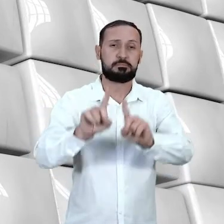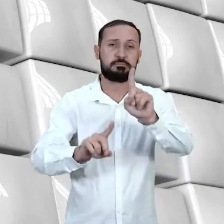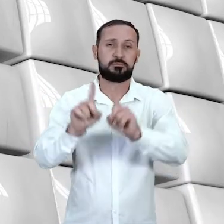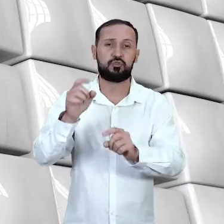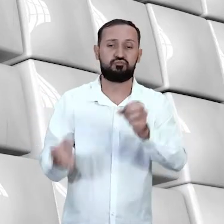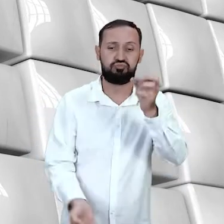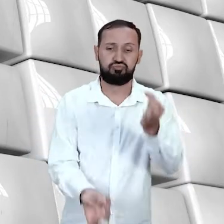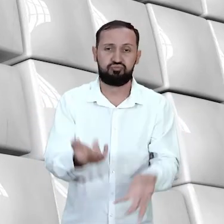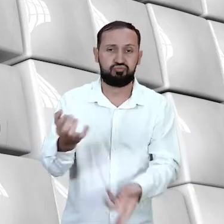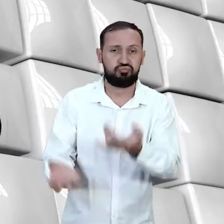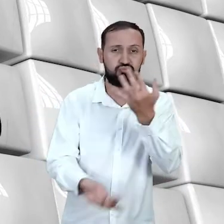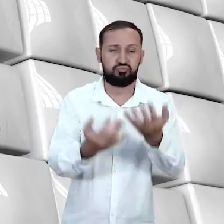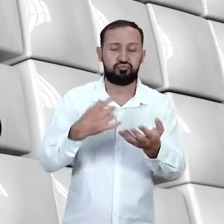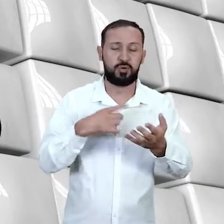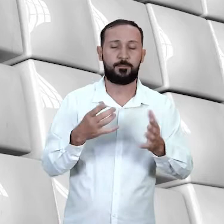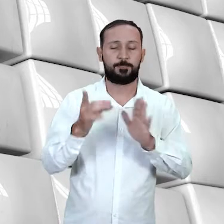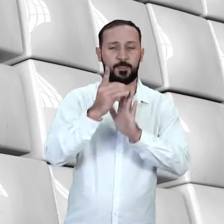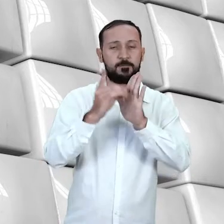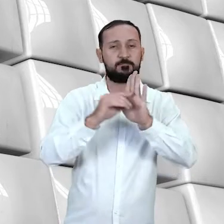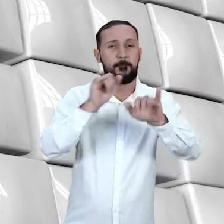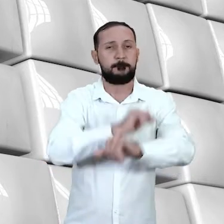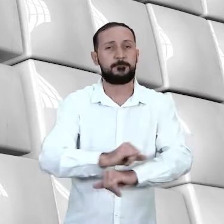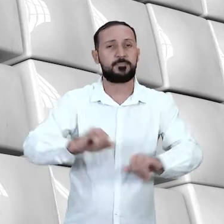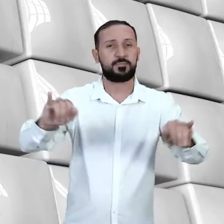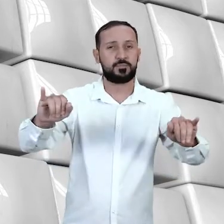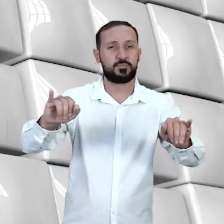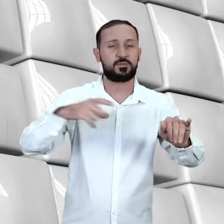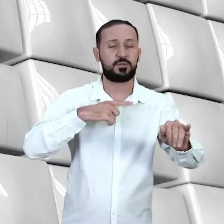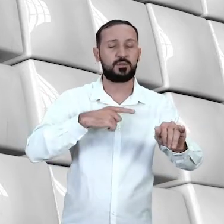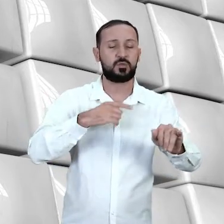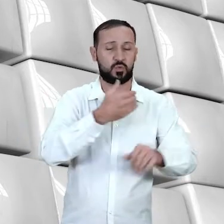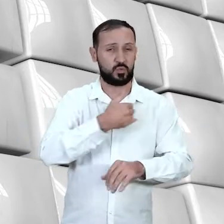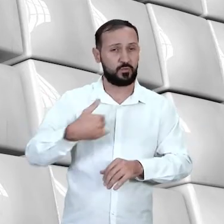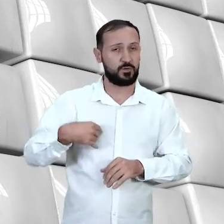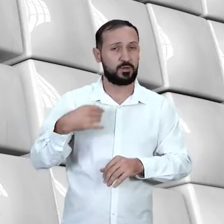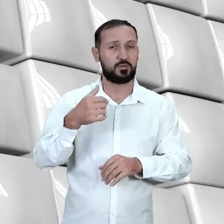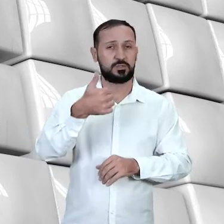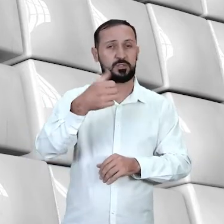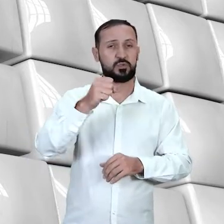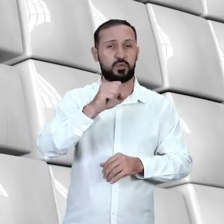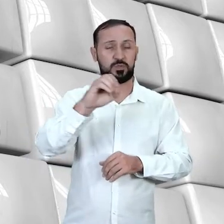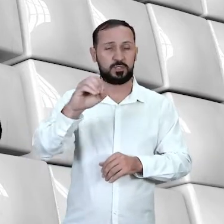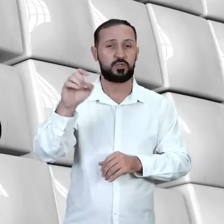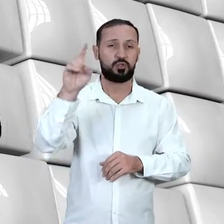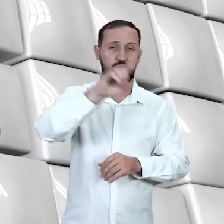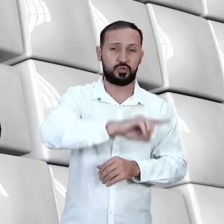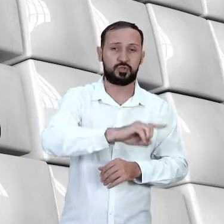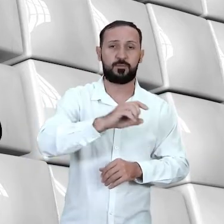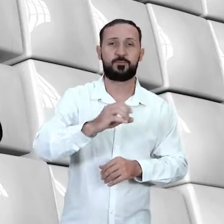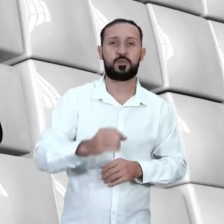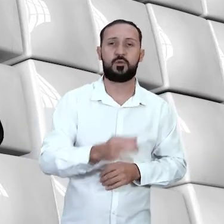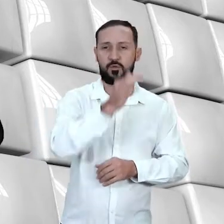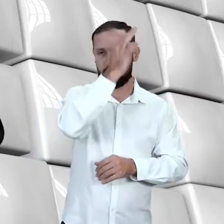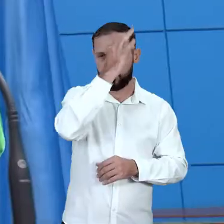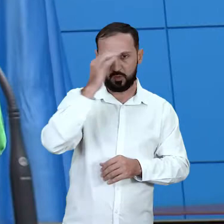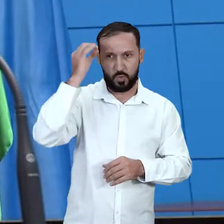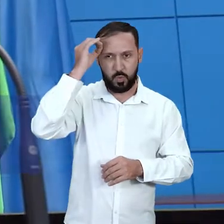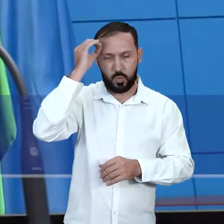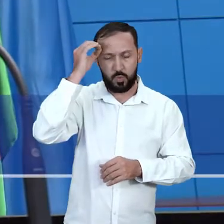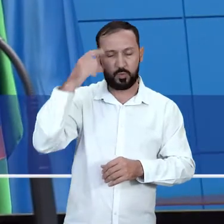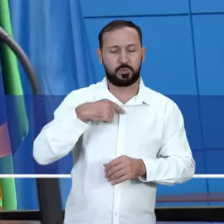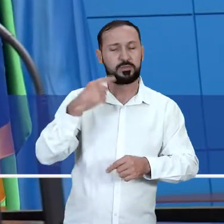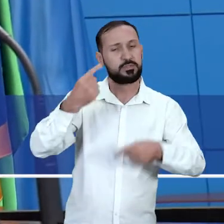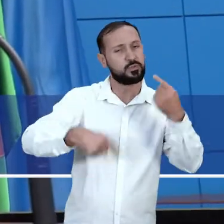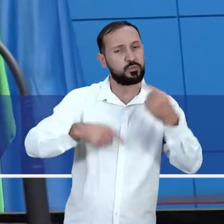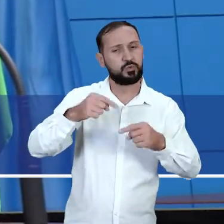do estado vale por 180 dias. O deputado Felipe Orro, do PSDB, comentou o assunto. Na